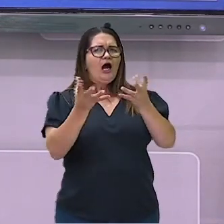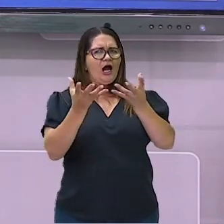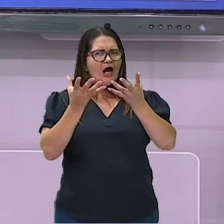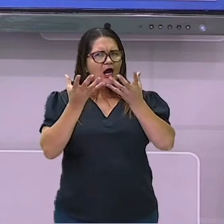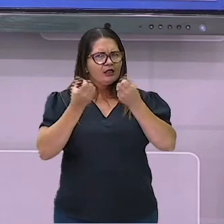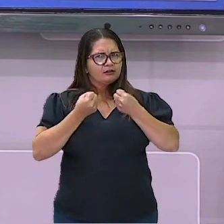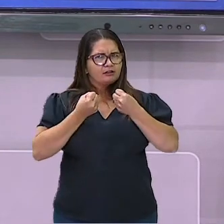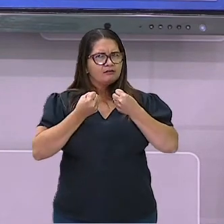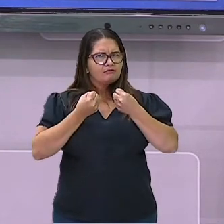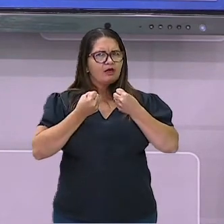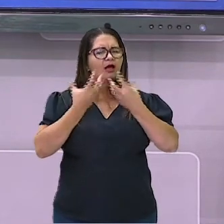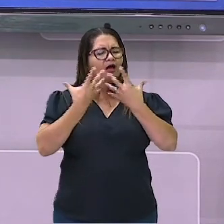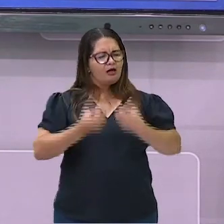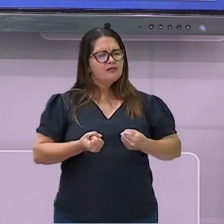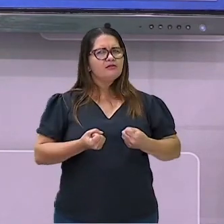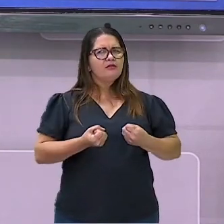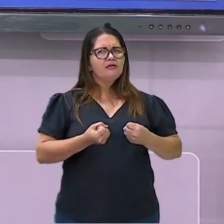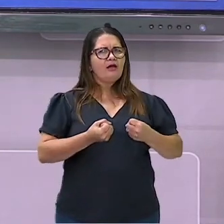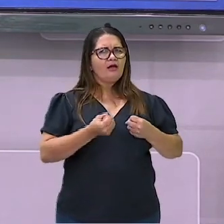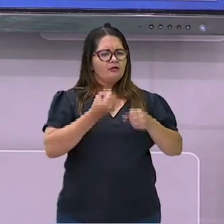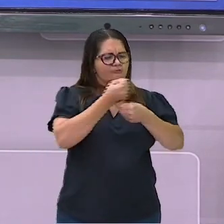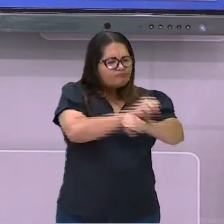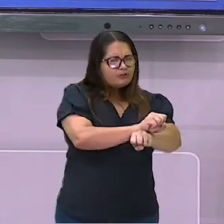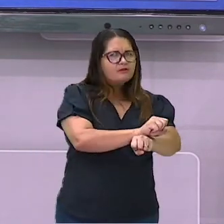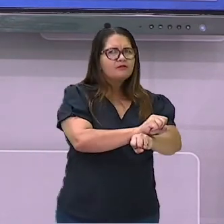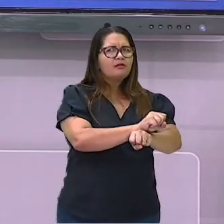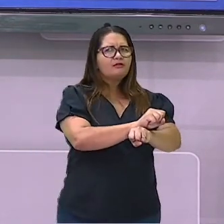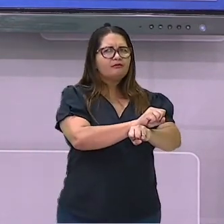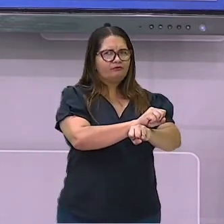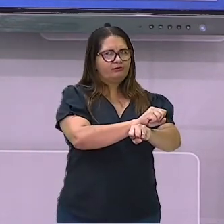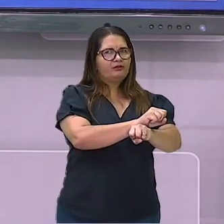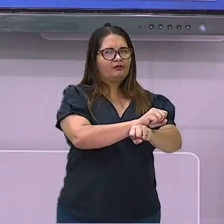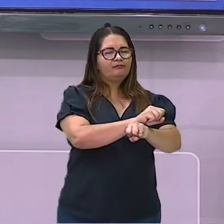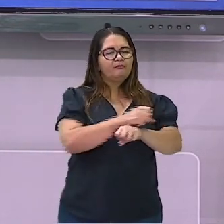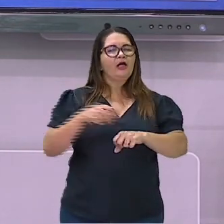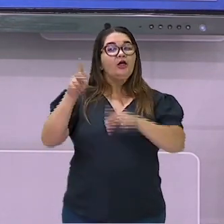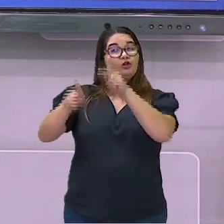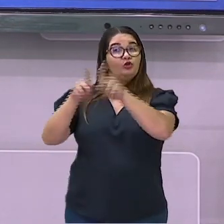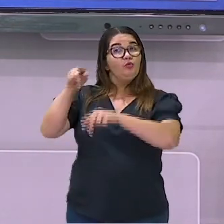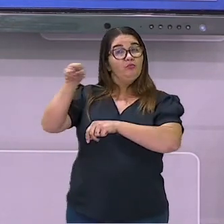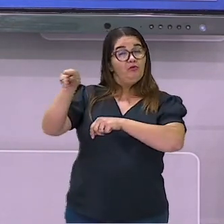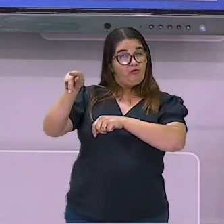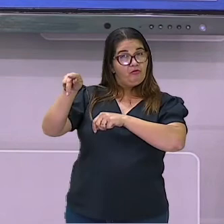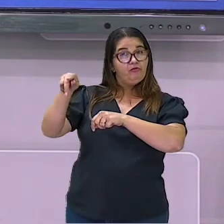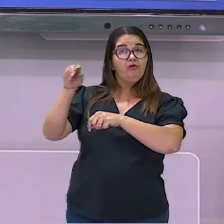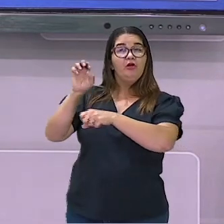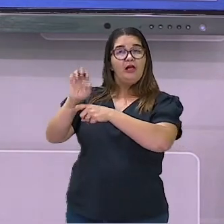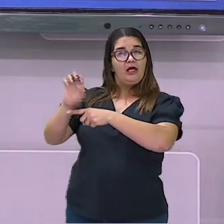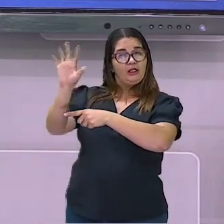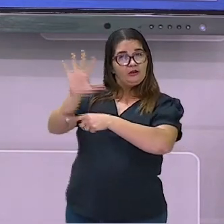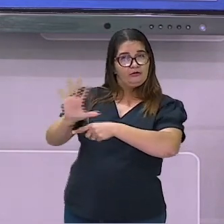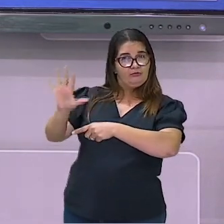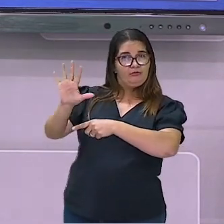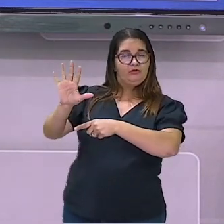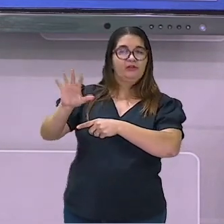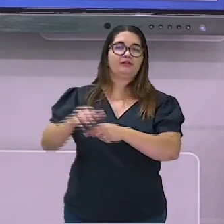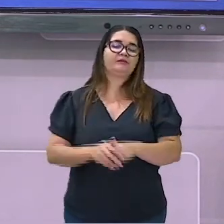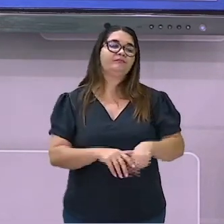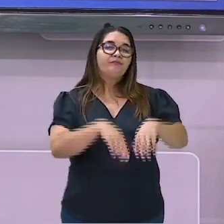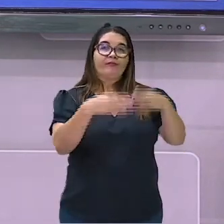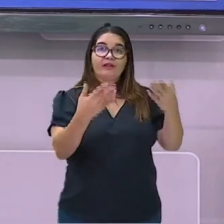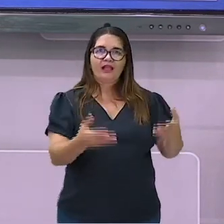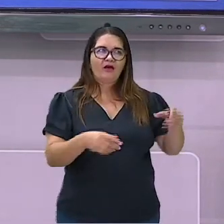ainda algumas histórias que os indígenas eram pacíficos. Não. Muitos indígenas